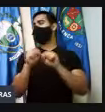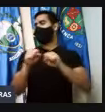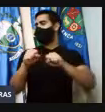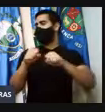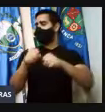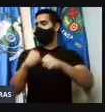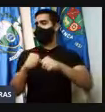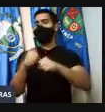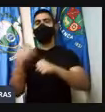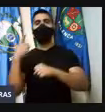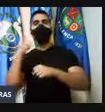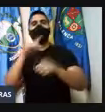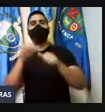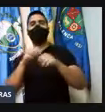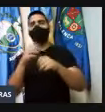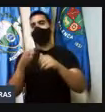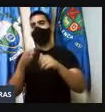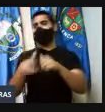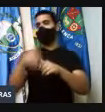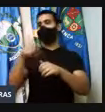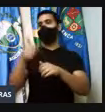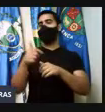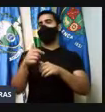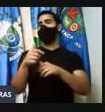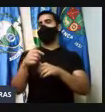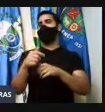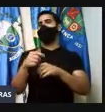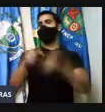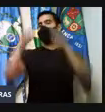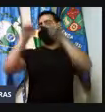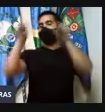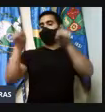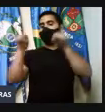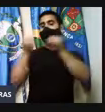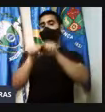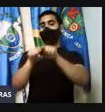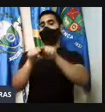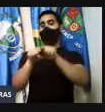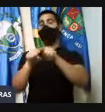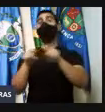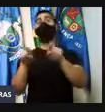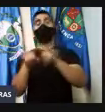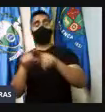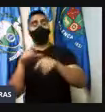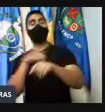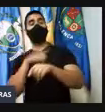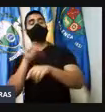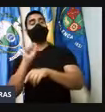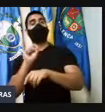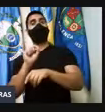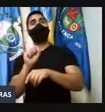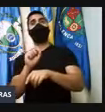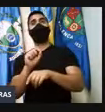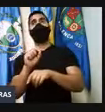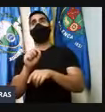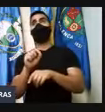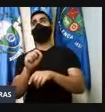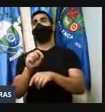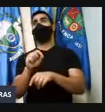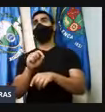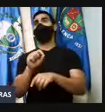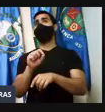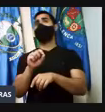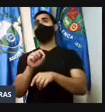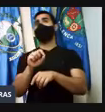para que seja feita melhoria na sinalização, como também sejam instalados limitadores de velocidade